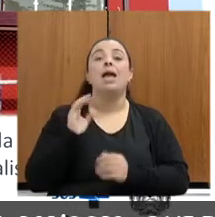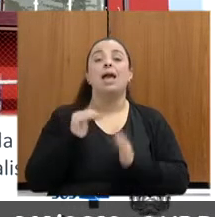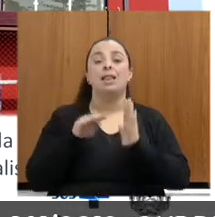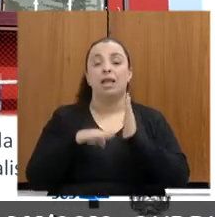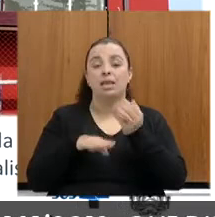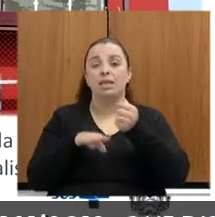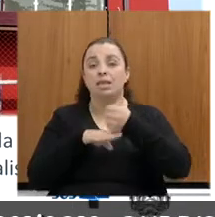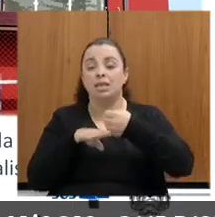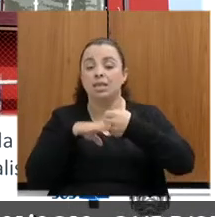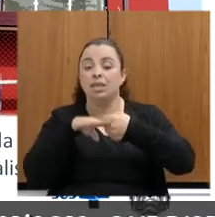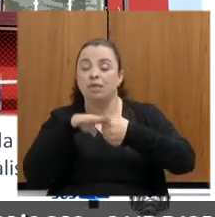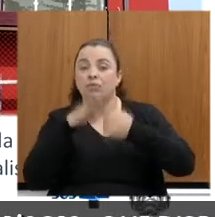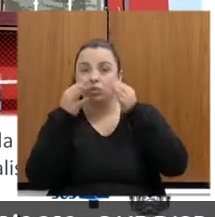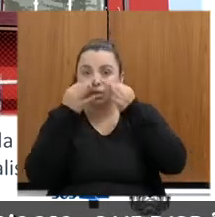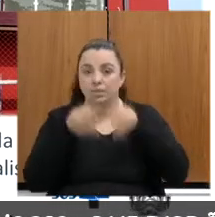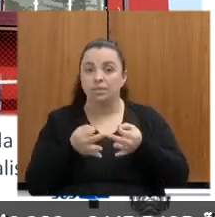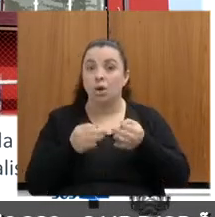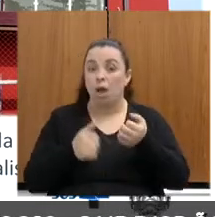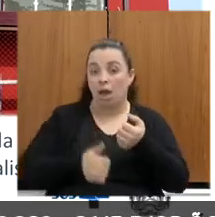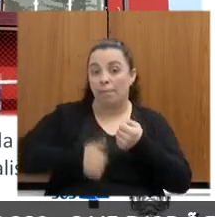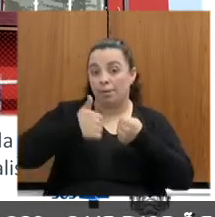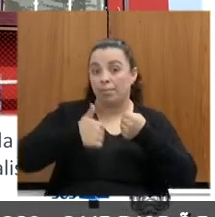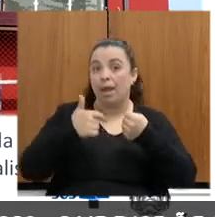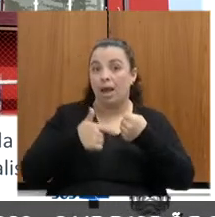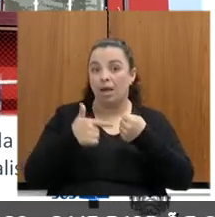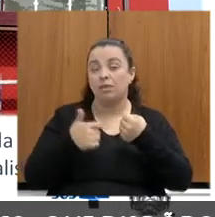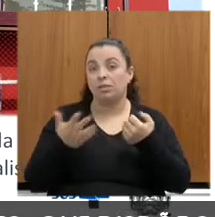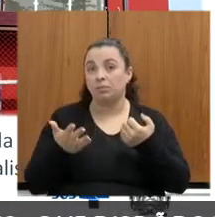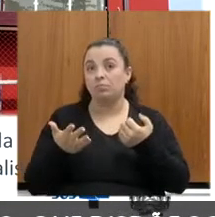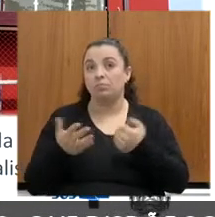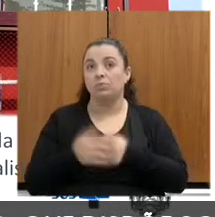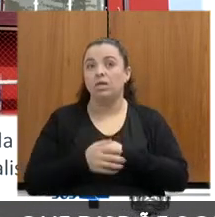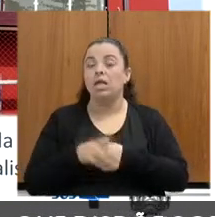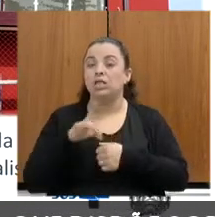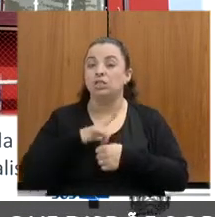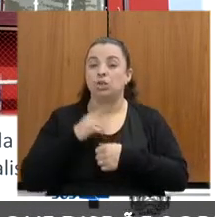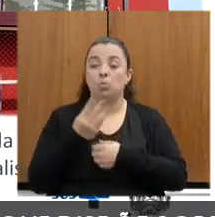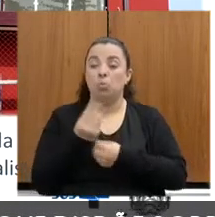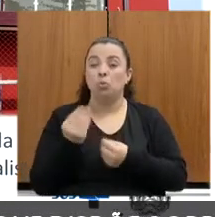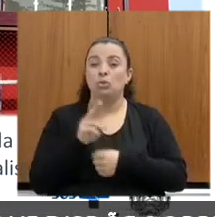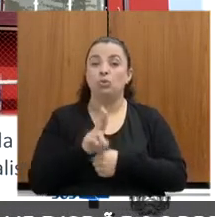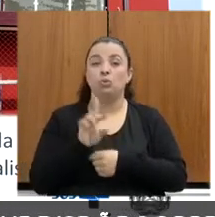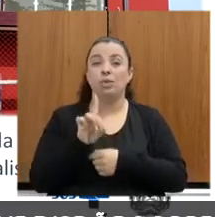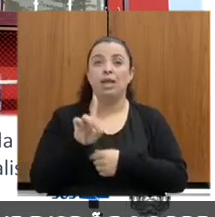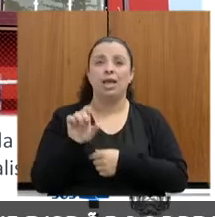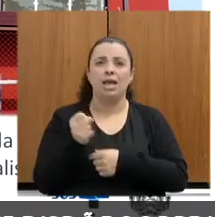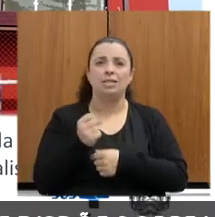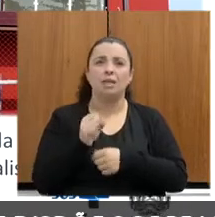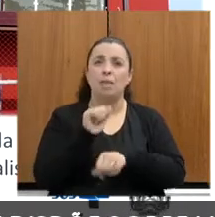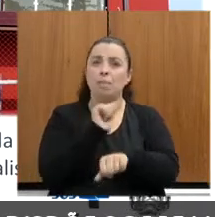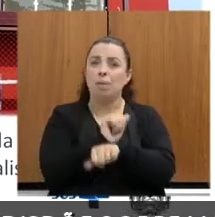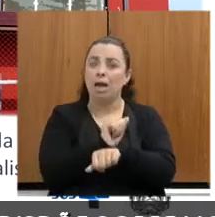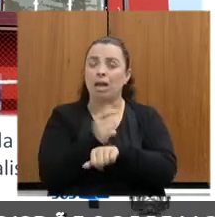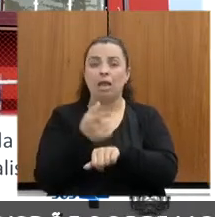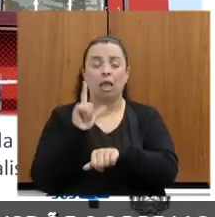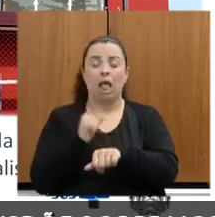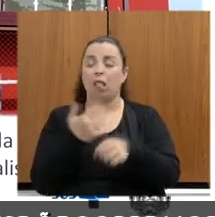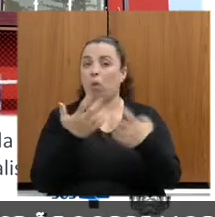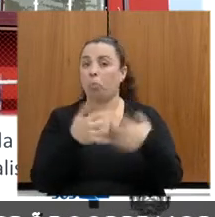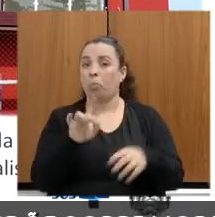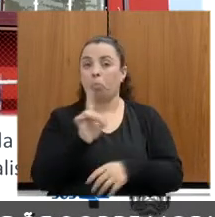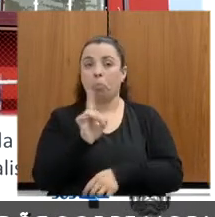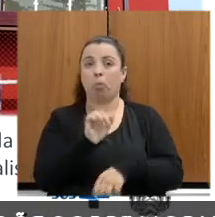atenção primária Lembrando que nós temos muitas UBS parada no estado Vocês estão vendo aí a esquerda